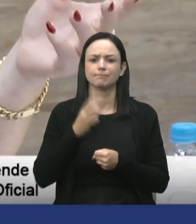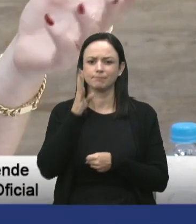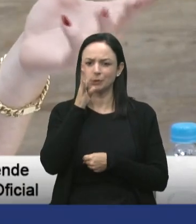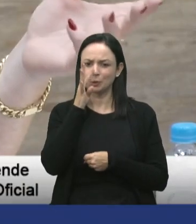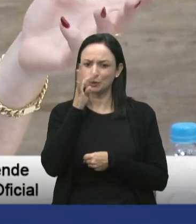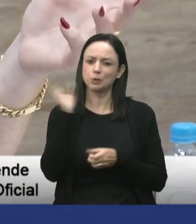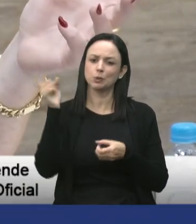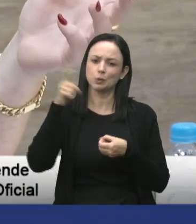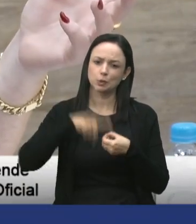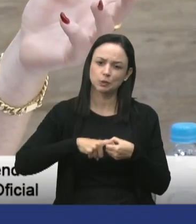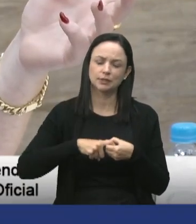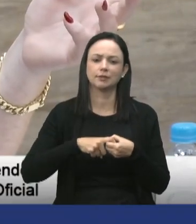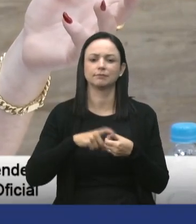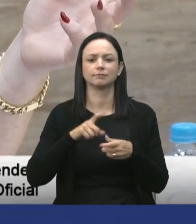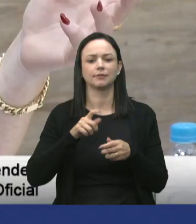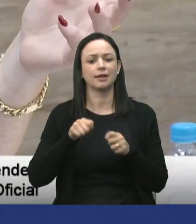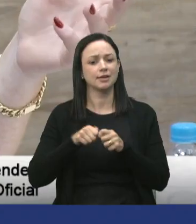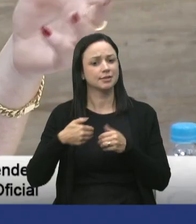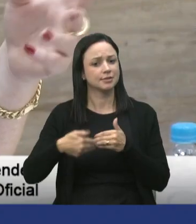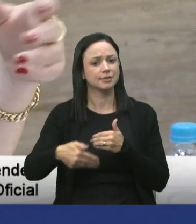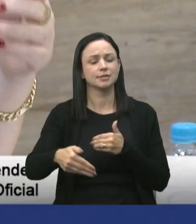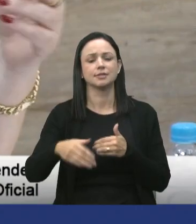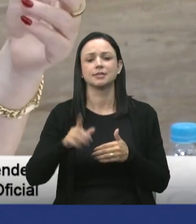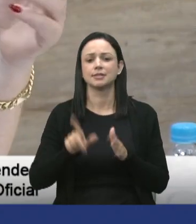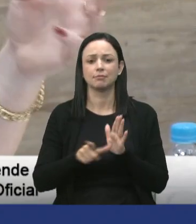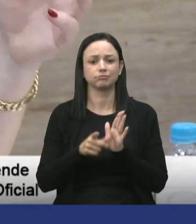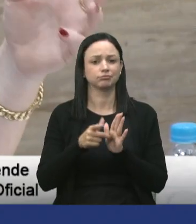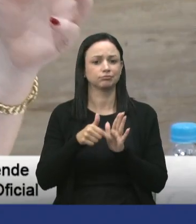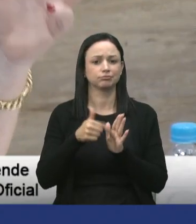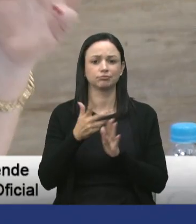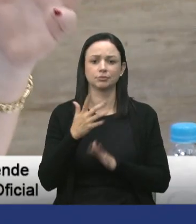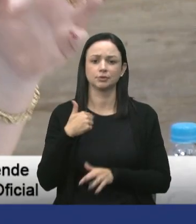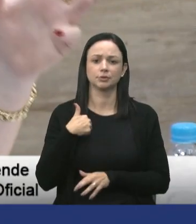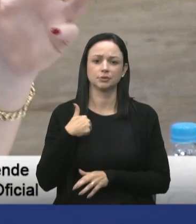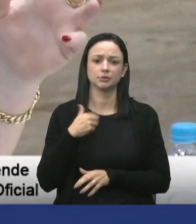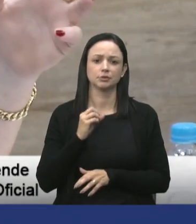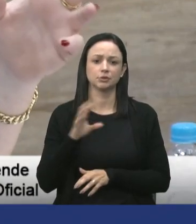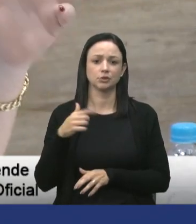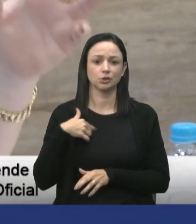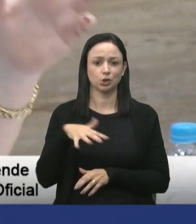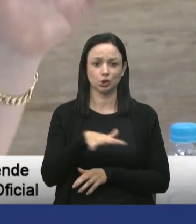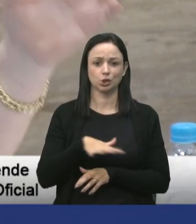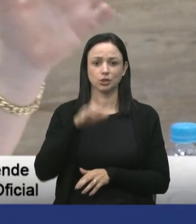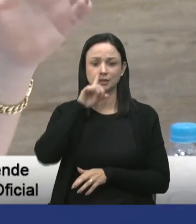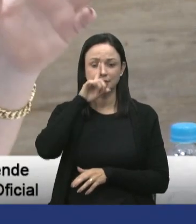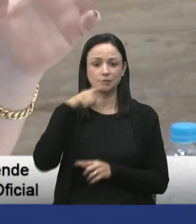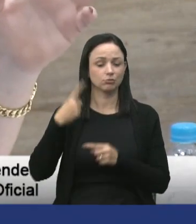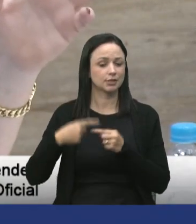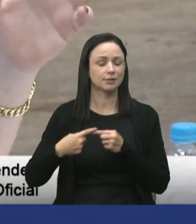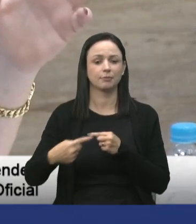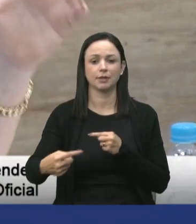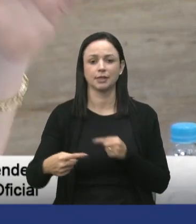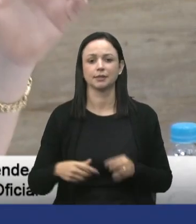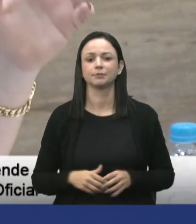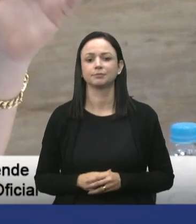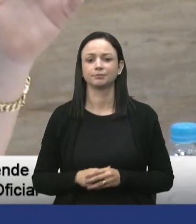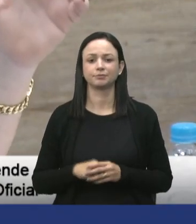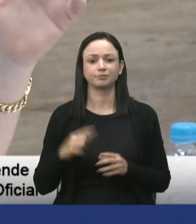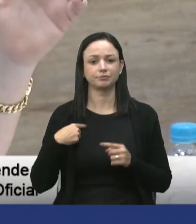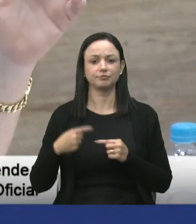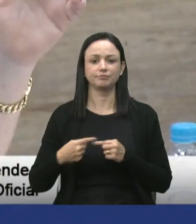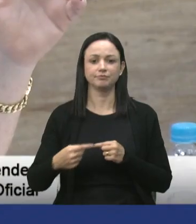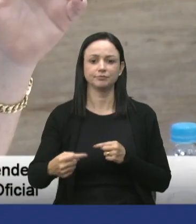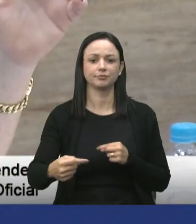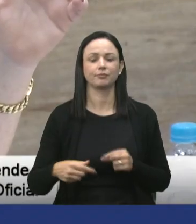isso todas as vezes, né? Eu saio da minha zona de perigo semanalmente.